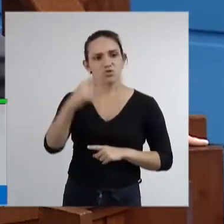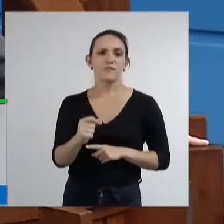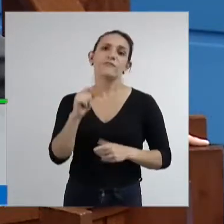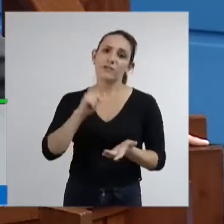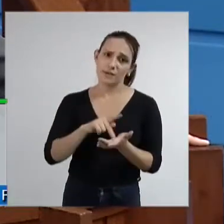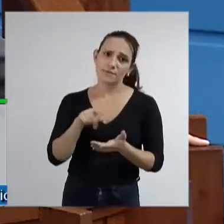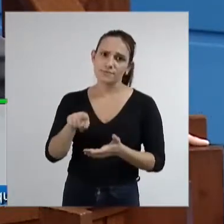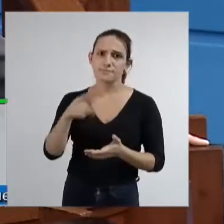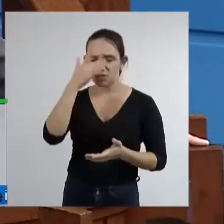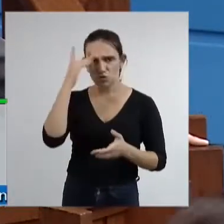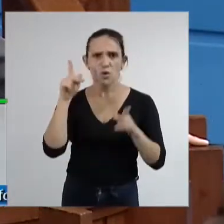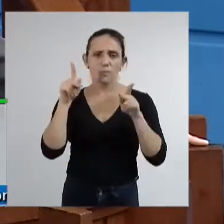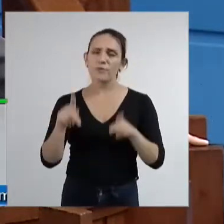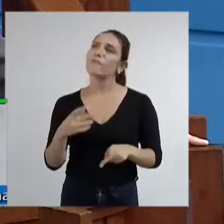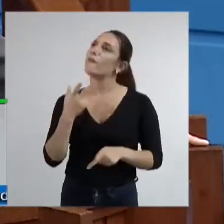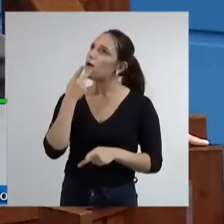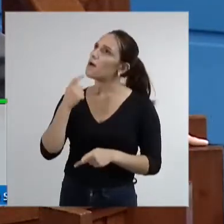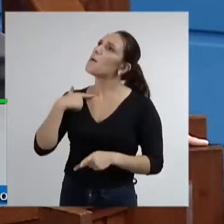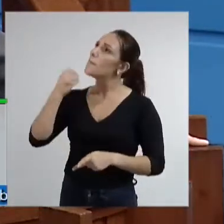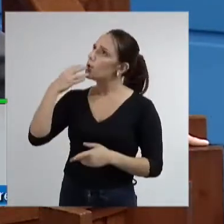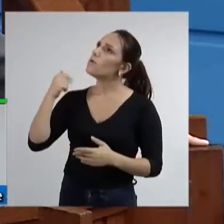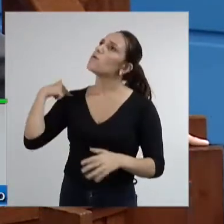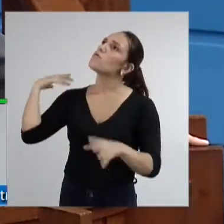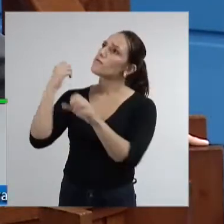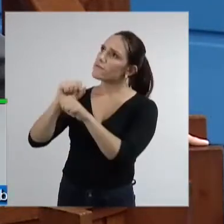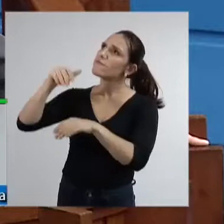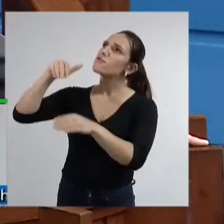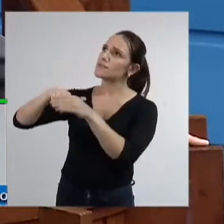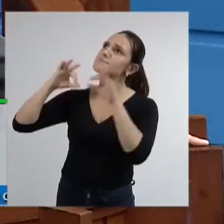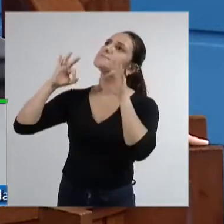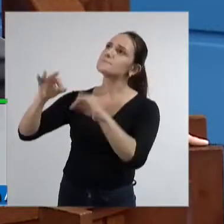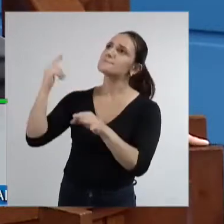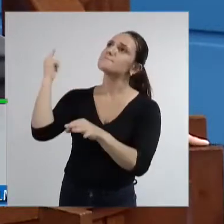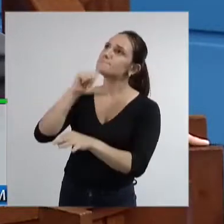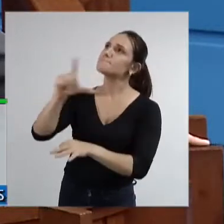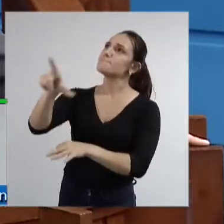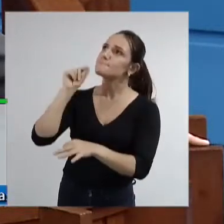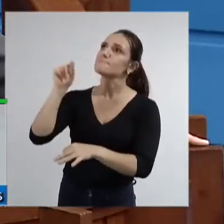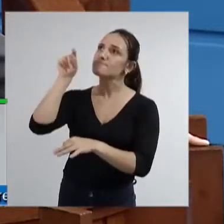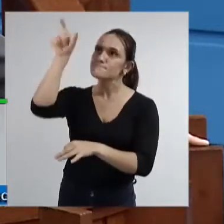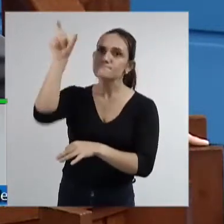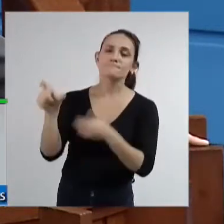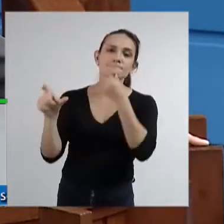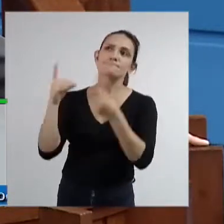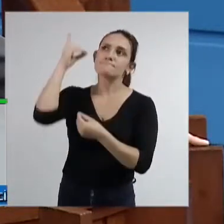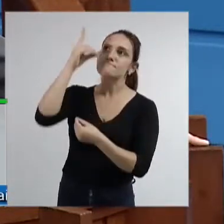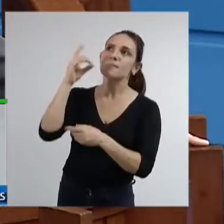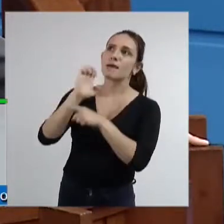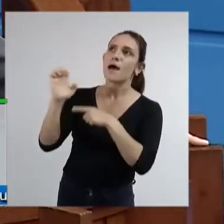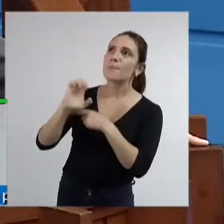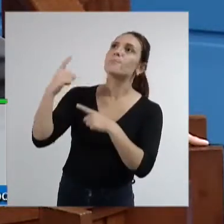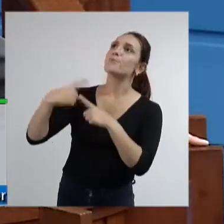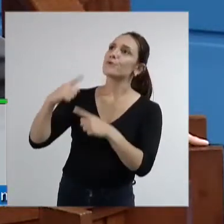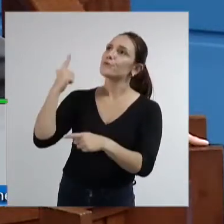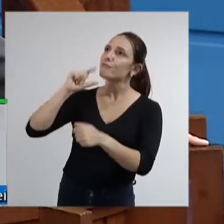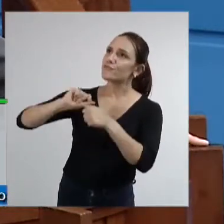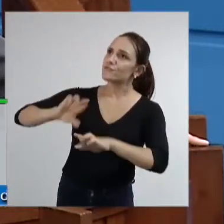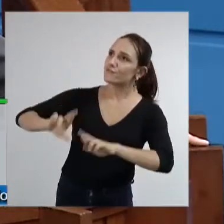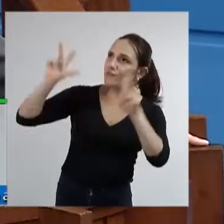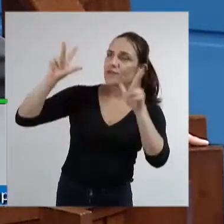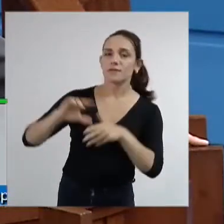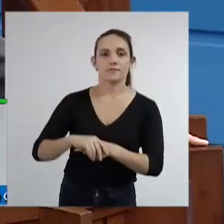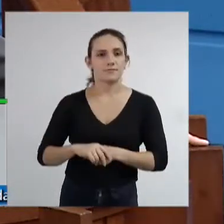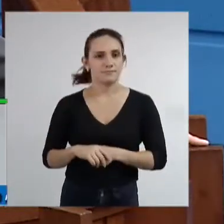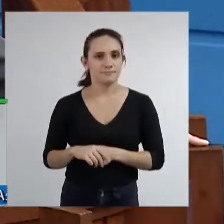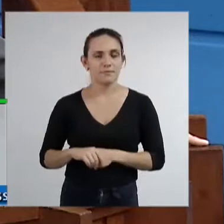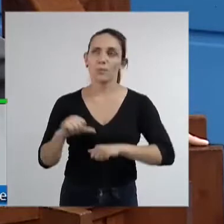que ele possa dizer, valeu a pena ter votado naquele deputado estadual. Lá ele fez a diferença e